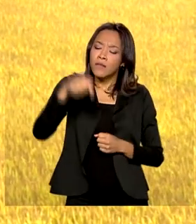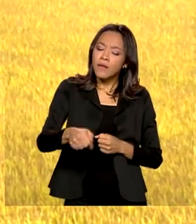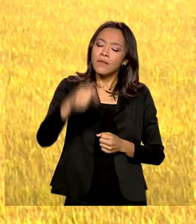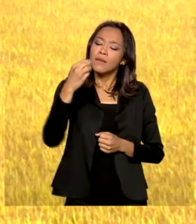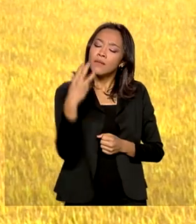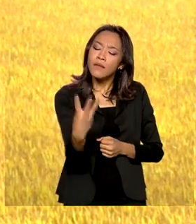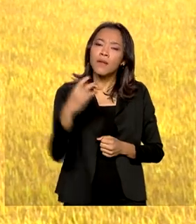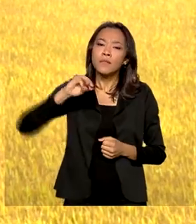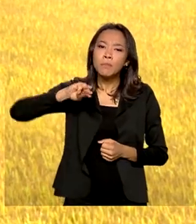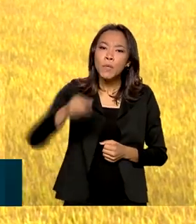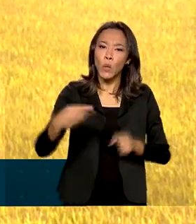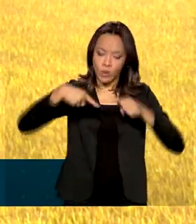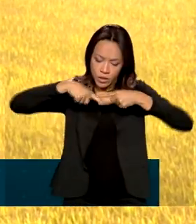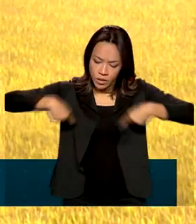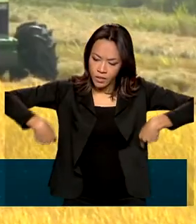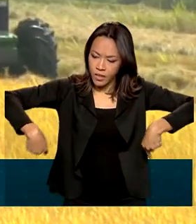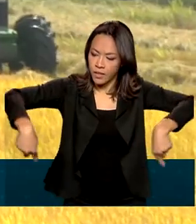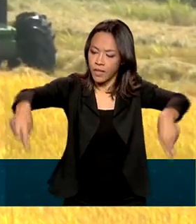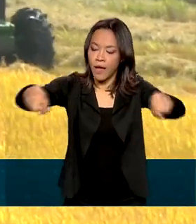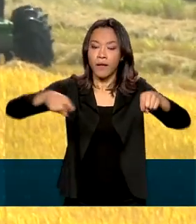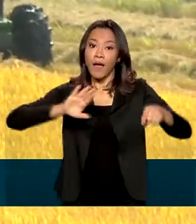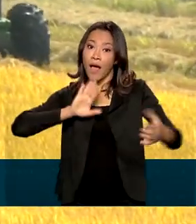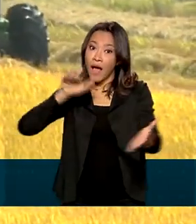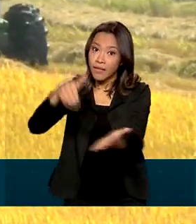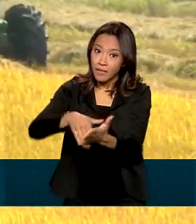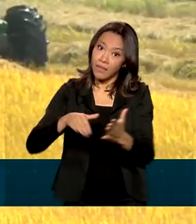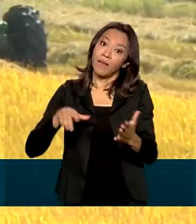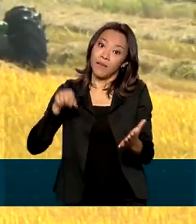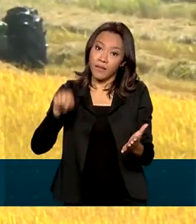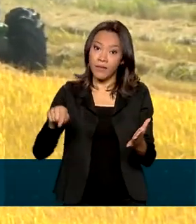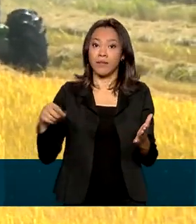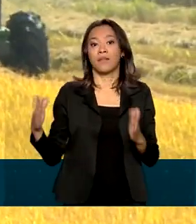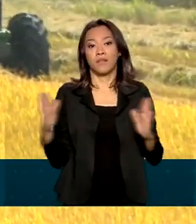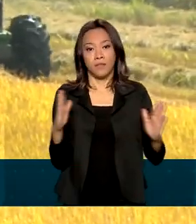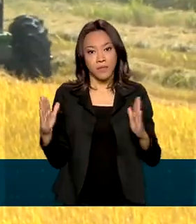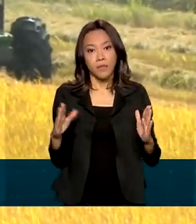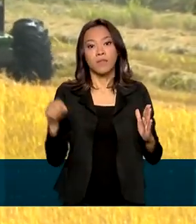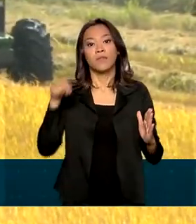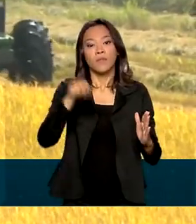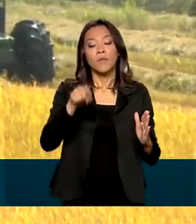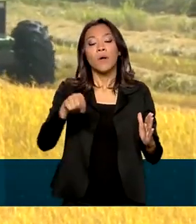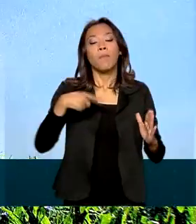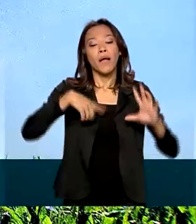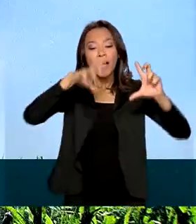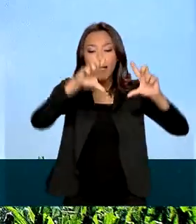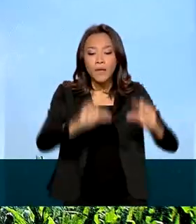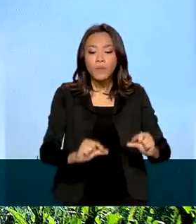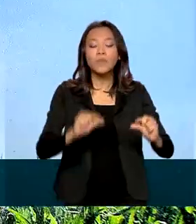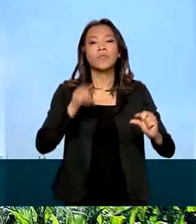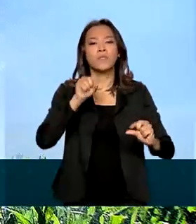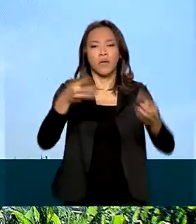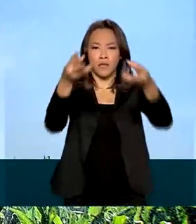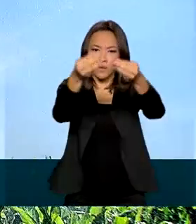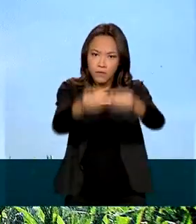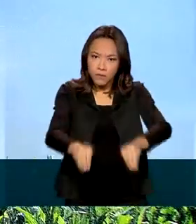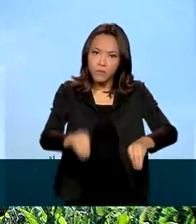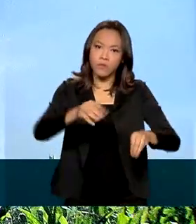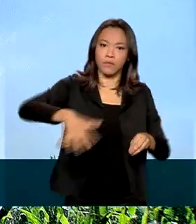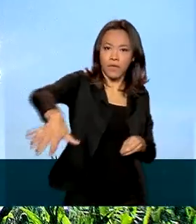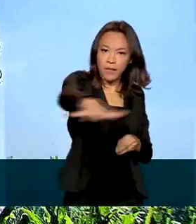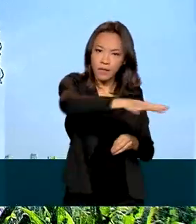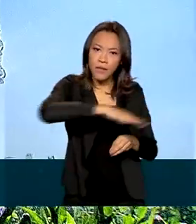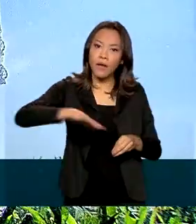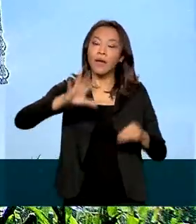hectares até o final da década, melhorando a renda do produtor rural e reduzindo ainda mais os impactos do agro nas